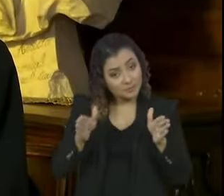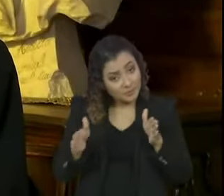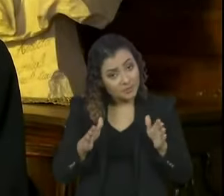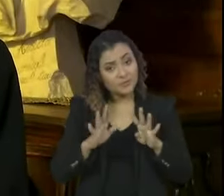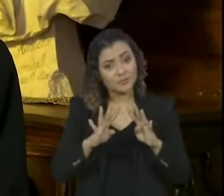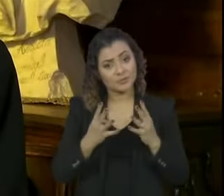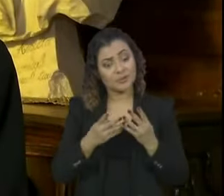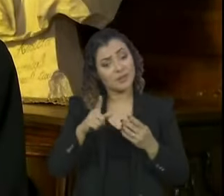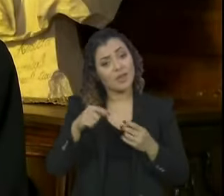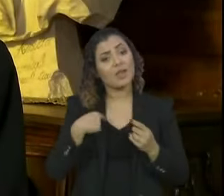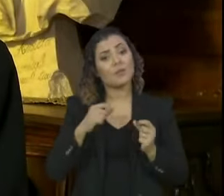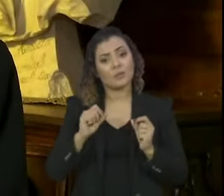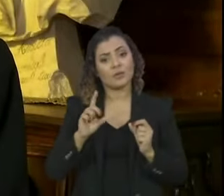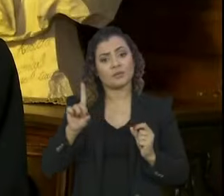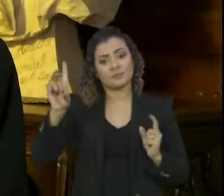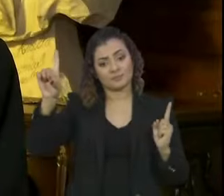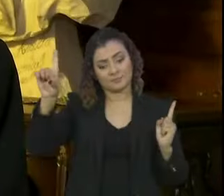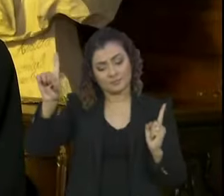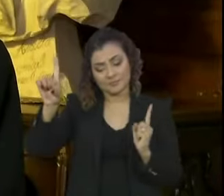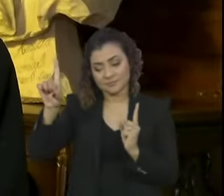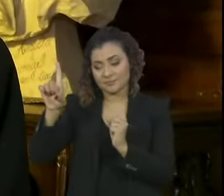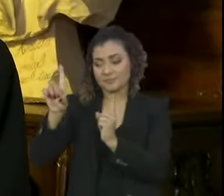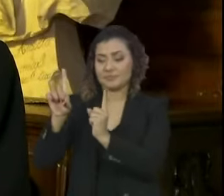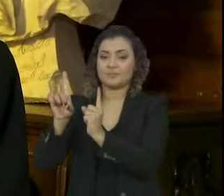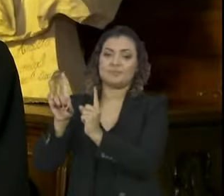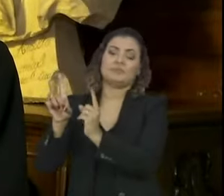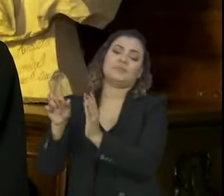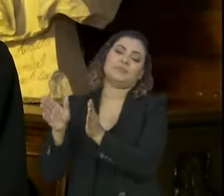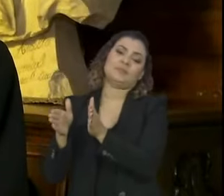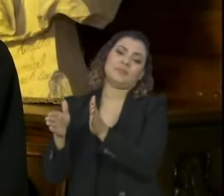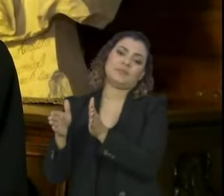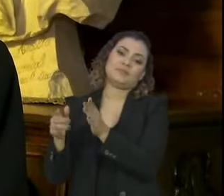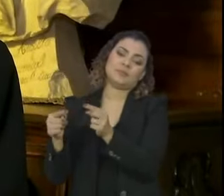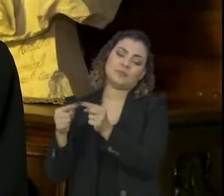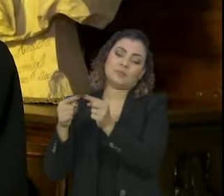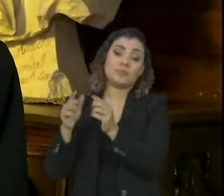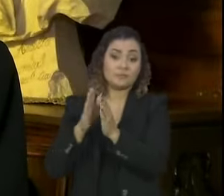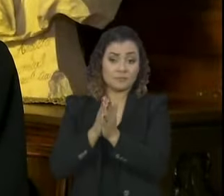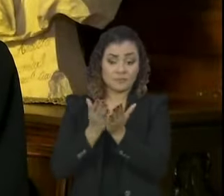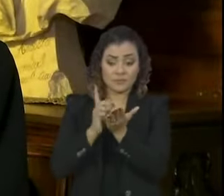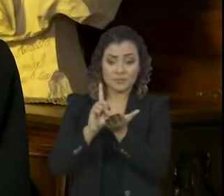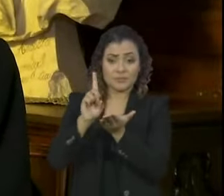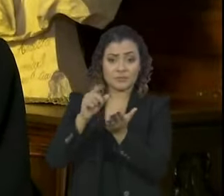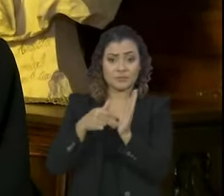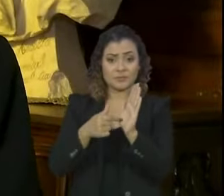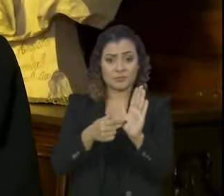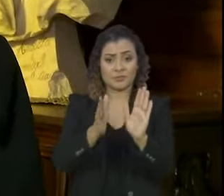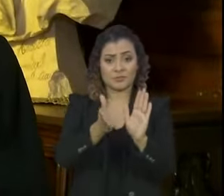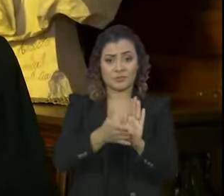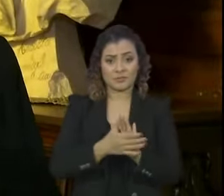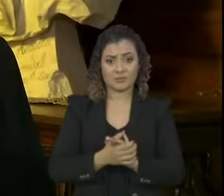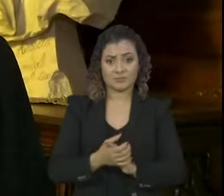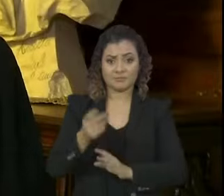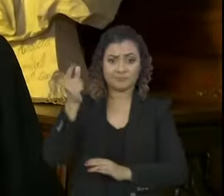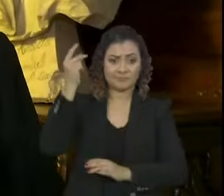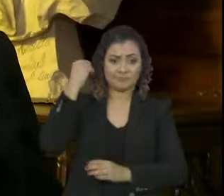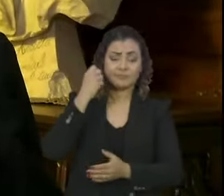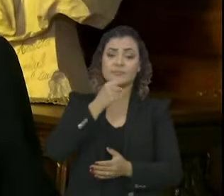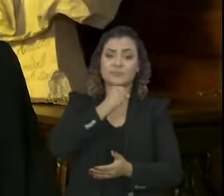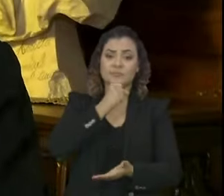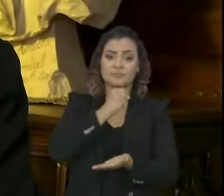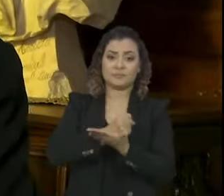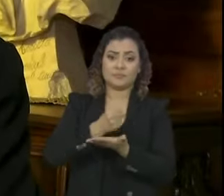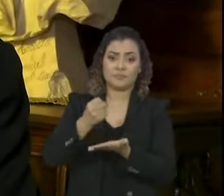É também um tempo de proximidade de Deus aliás Isso faz parte da sagrada escritura Né desde o antigo testamento